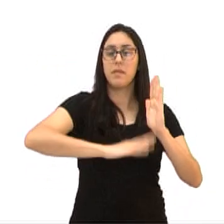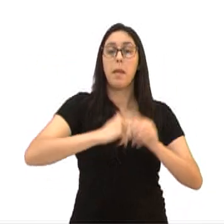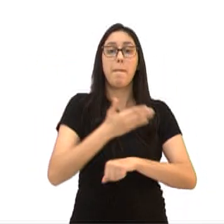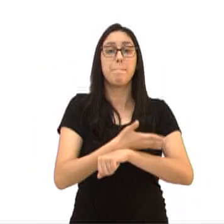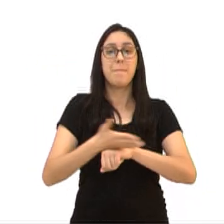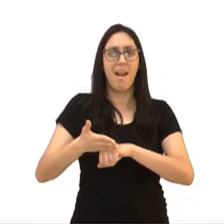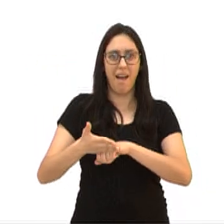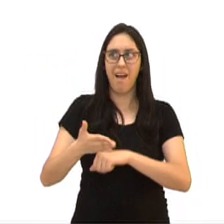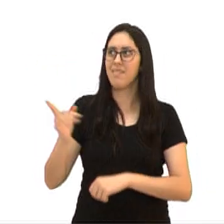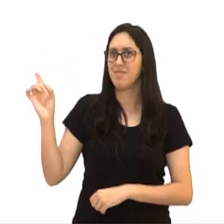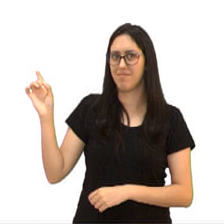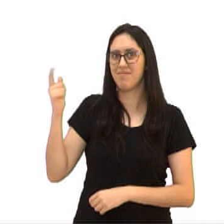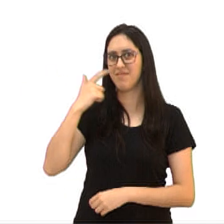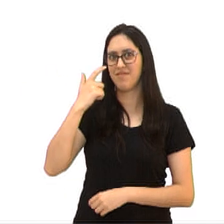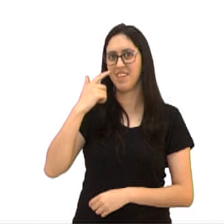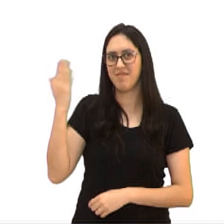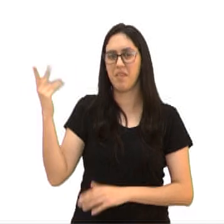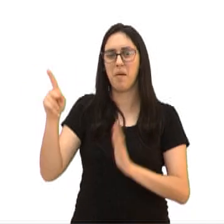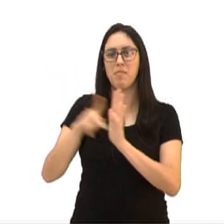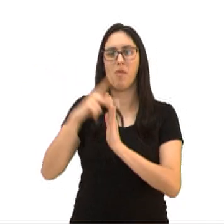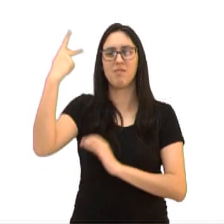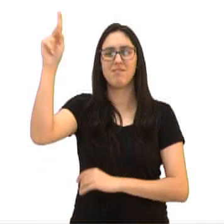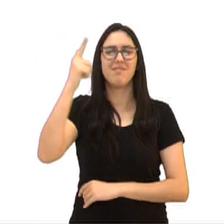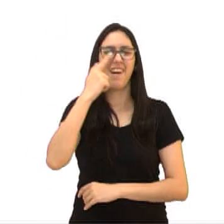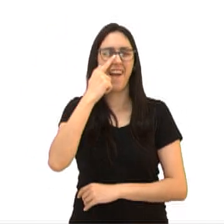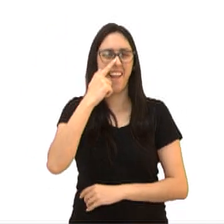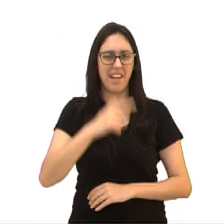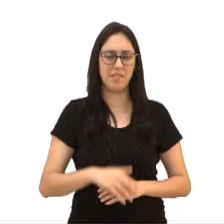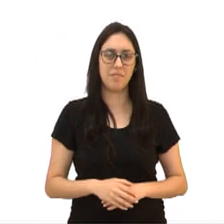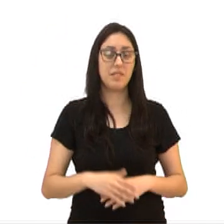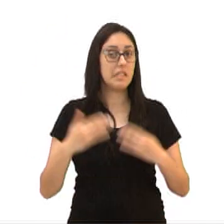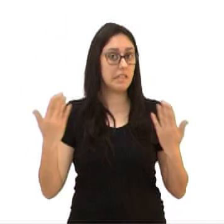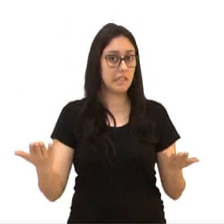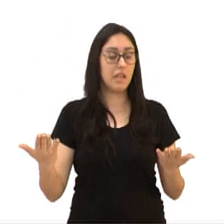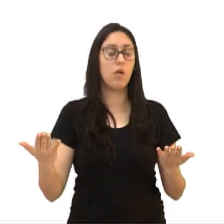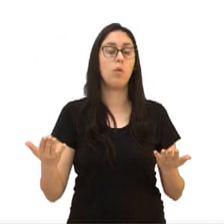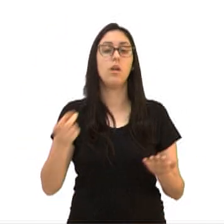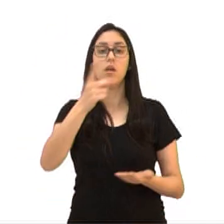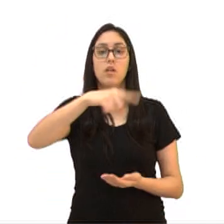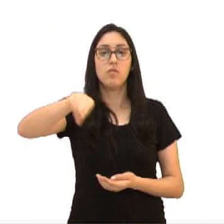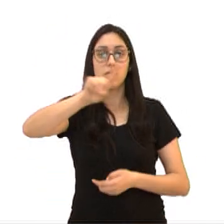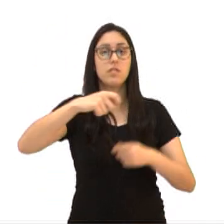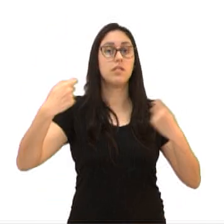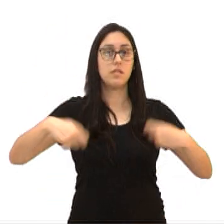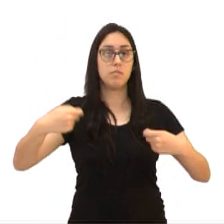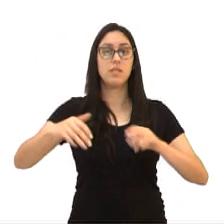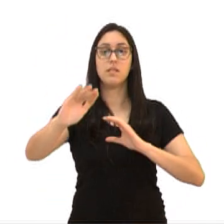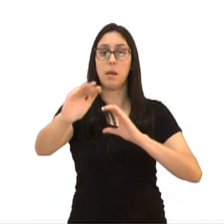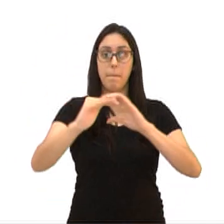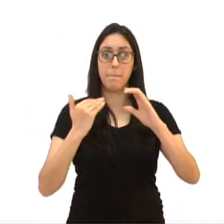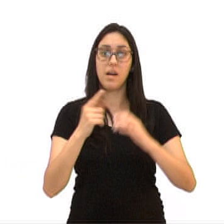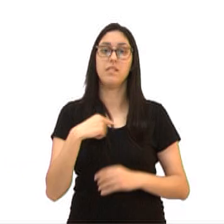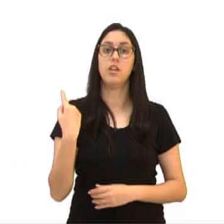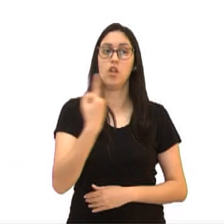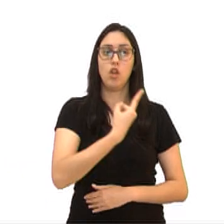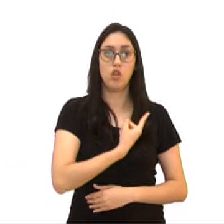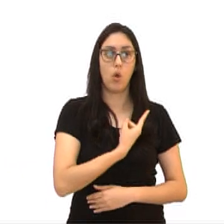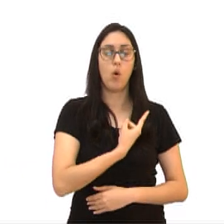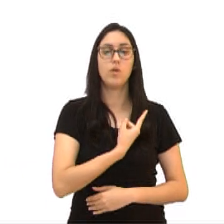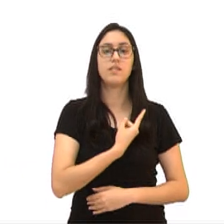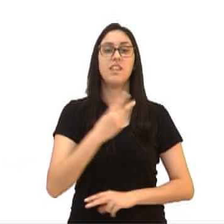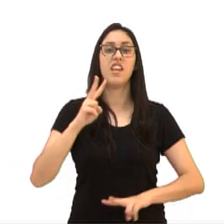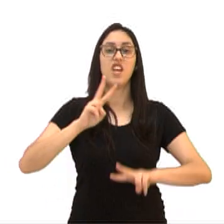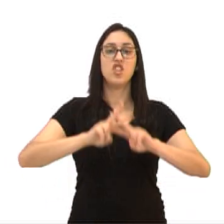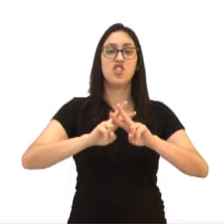construção do panteão grego. Essa atividade deve ser mandada para nós pela semana, o